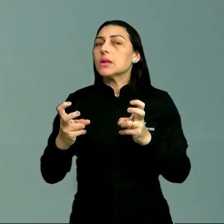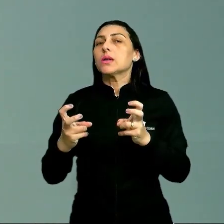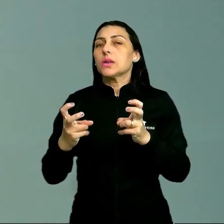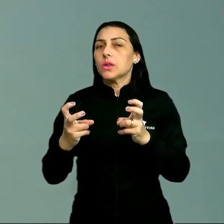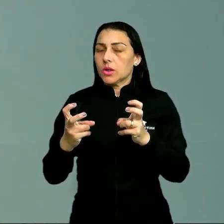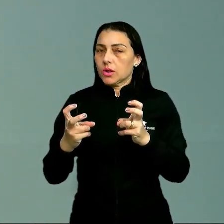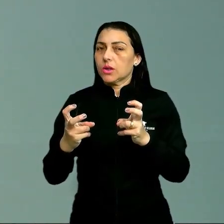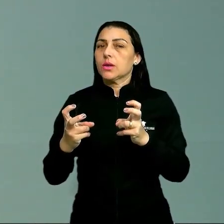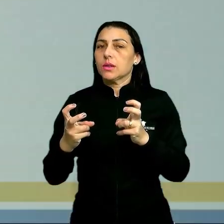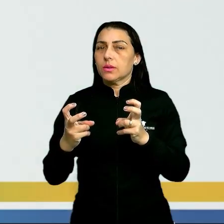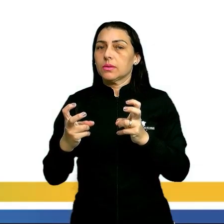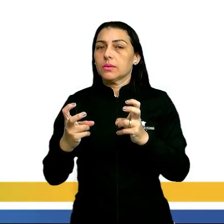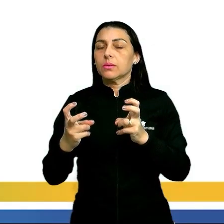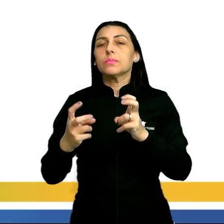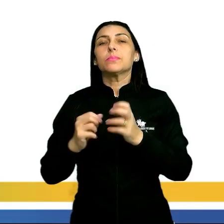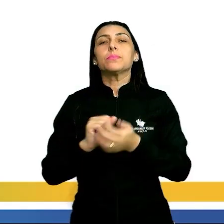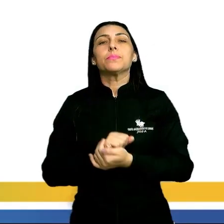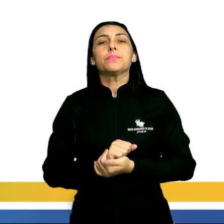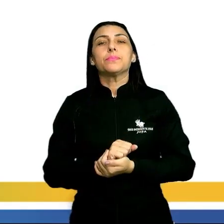bem expressionista.